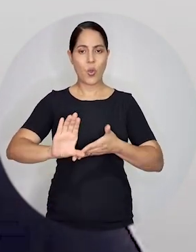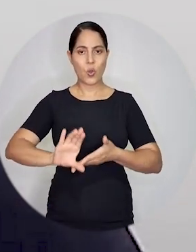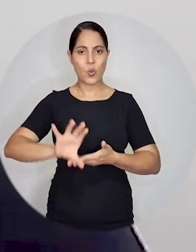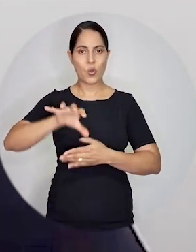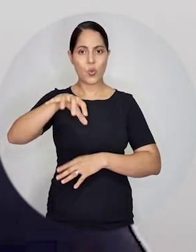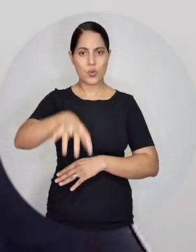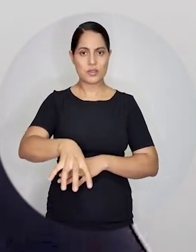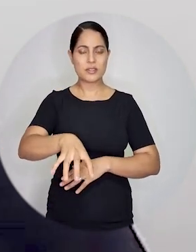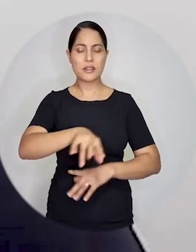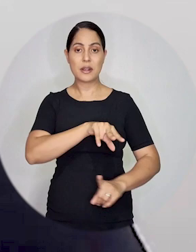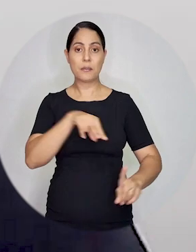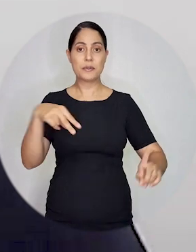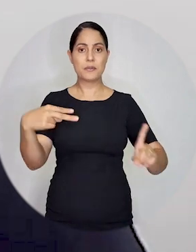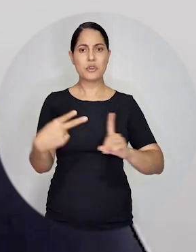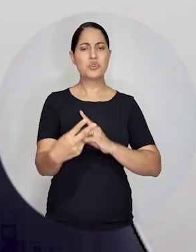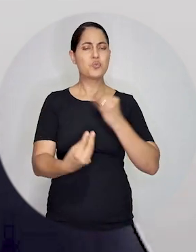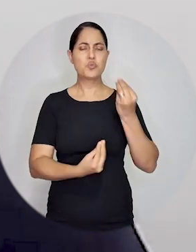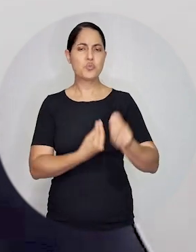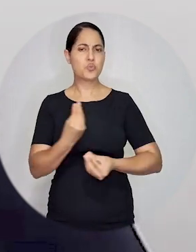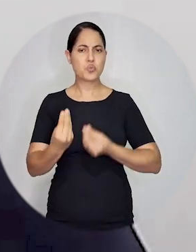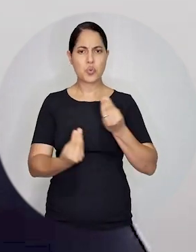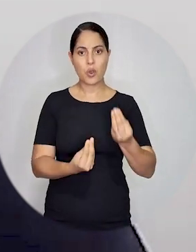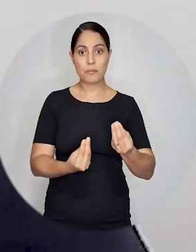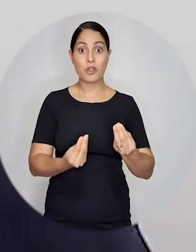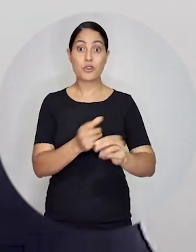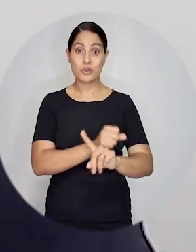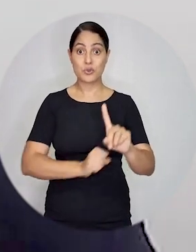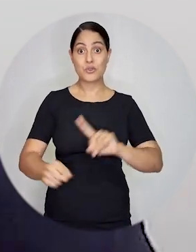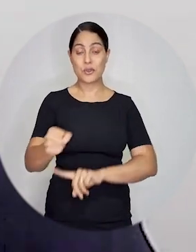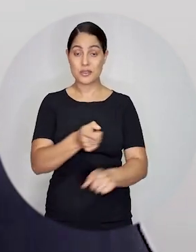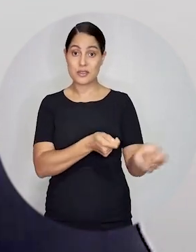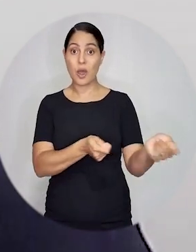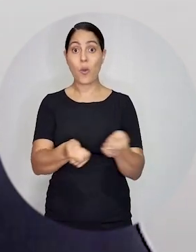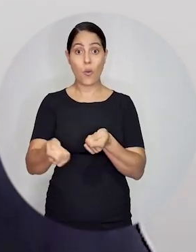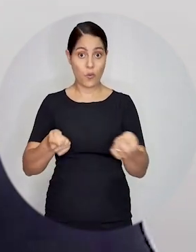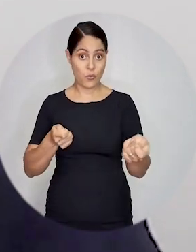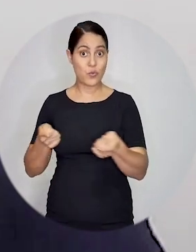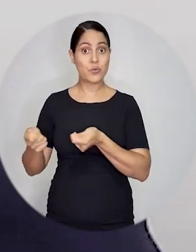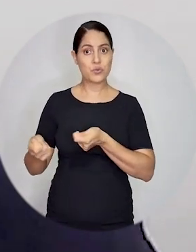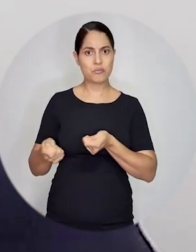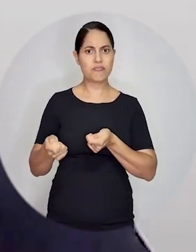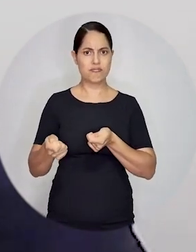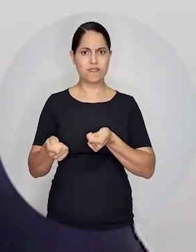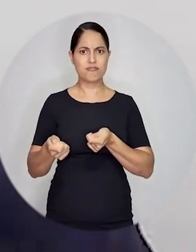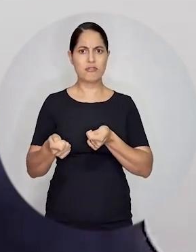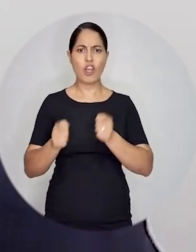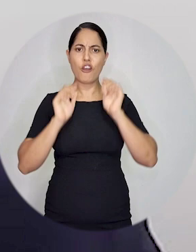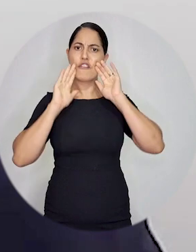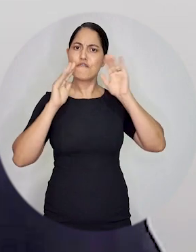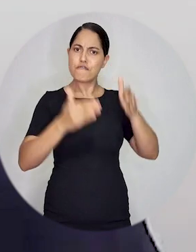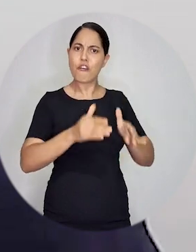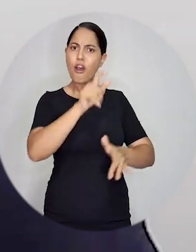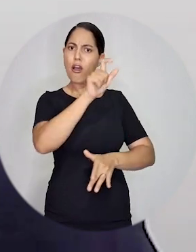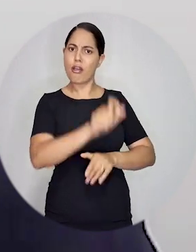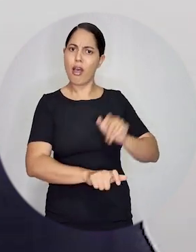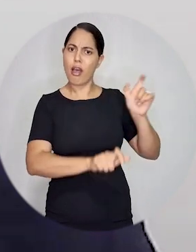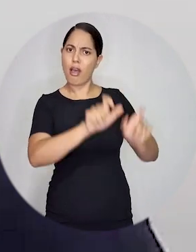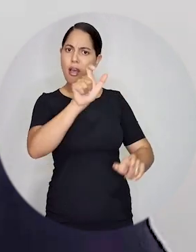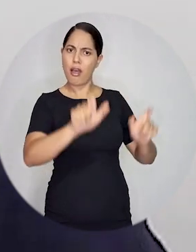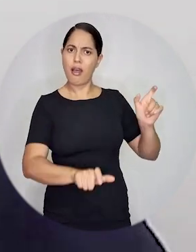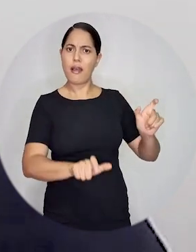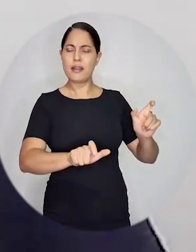do controle social, no que concerne, né, as políticas voltadas à pessoa idosa, tem um